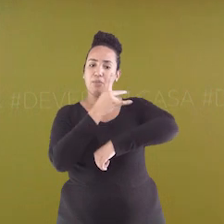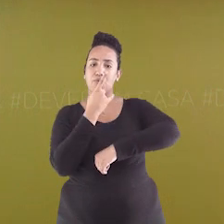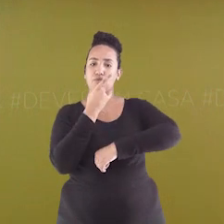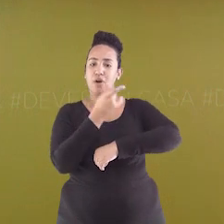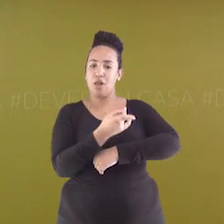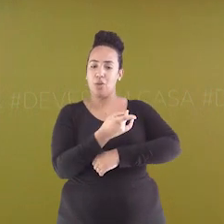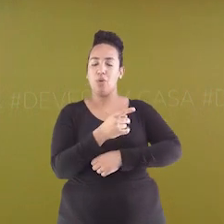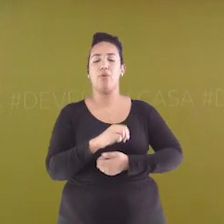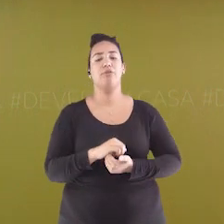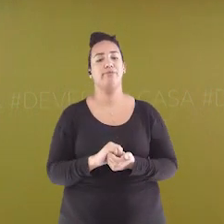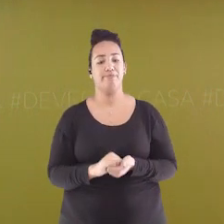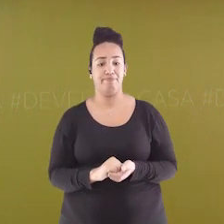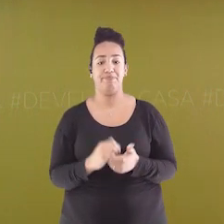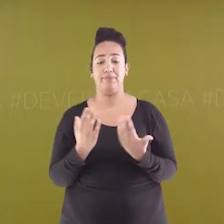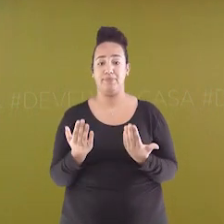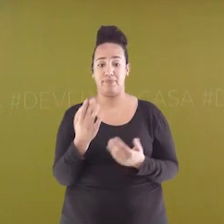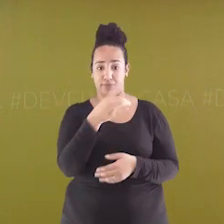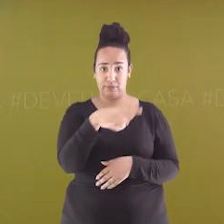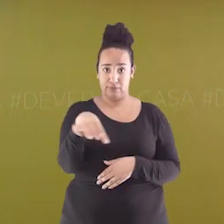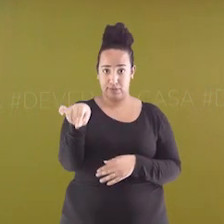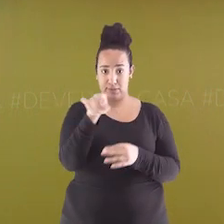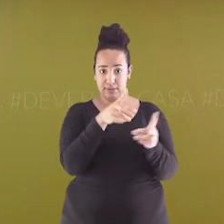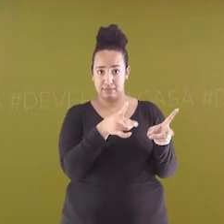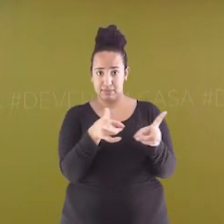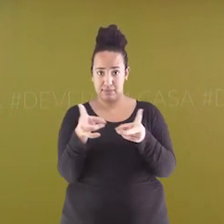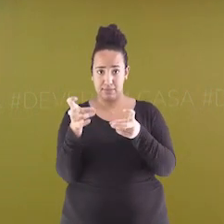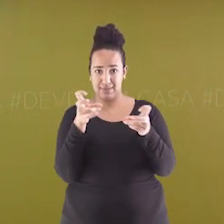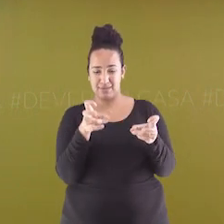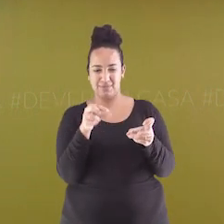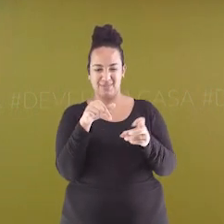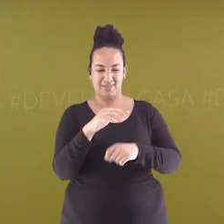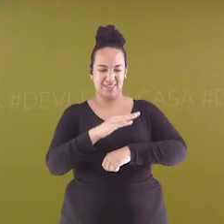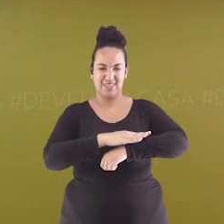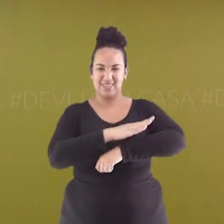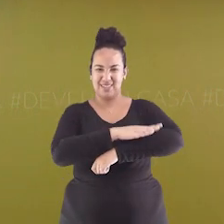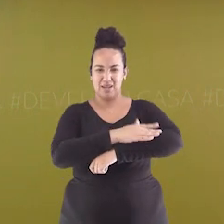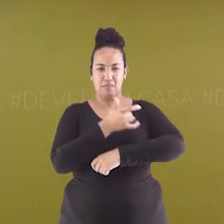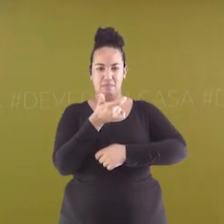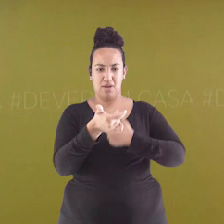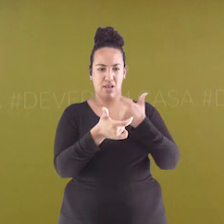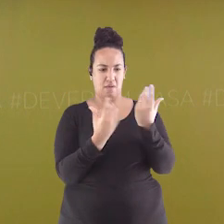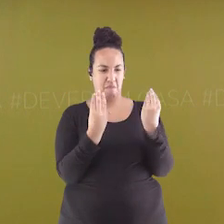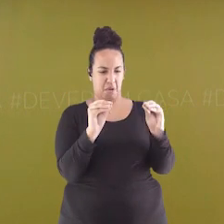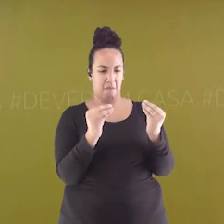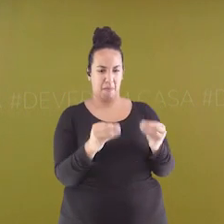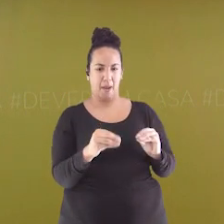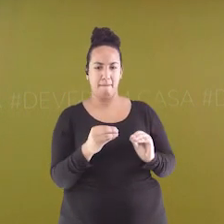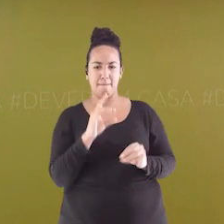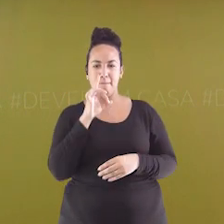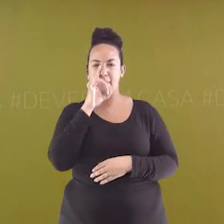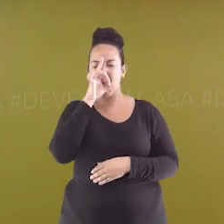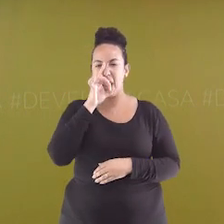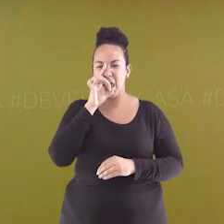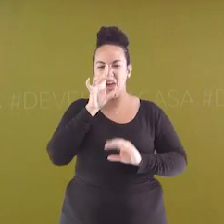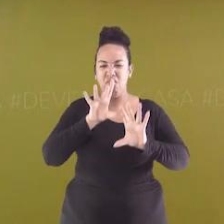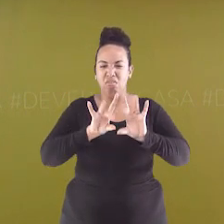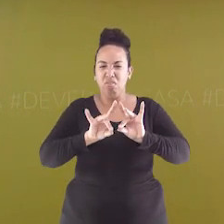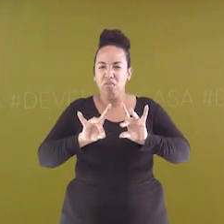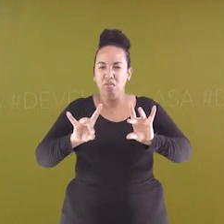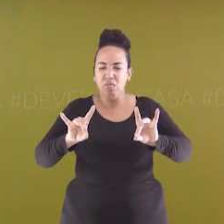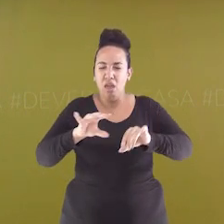jacaré? Vocês perceberam que o sapo foi colando as características do jacaré, como